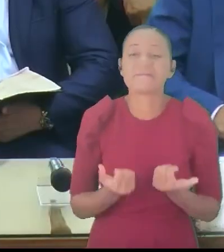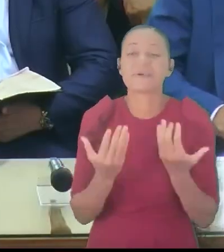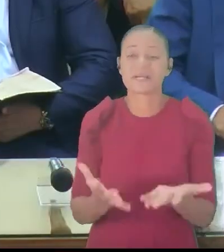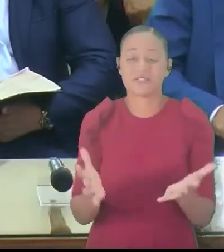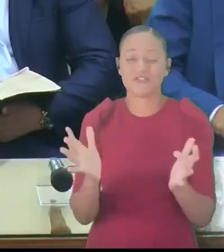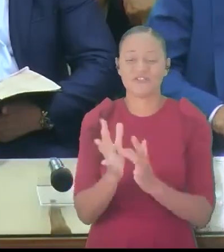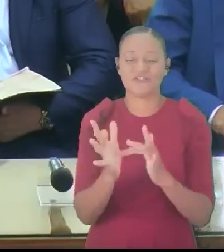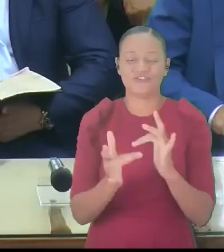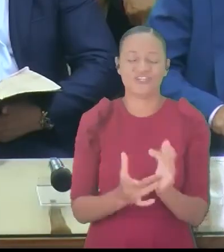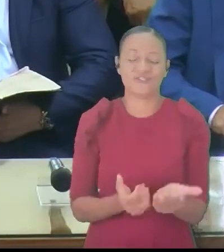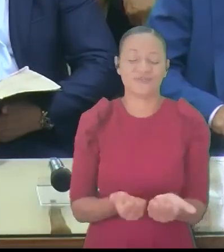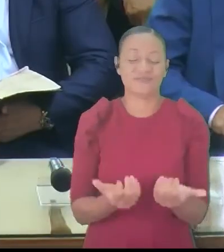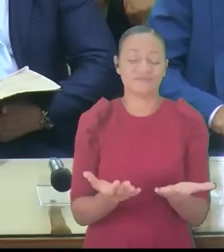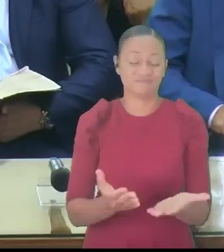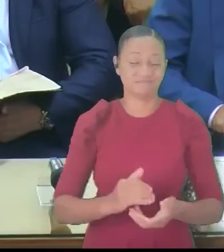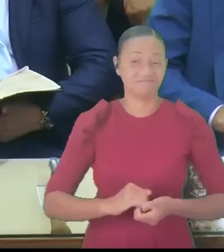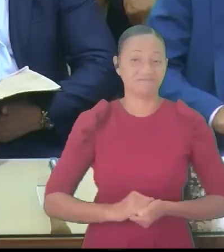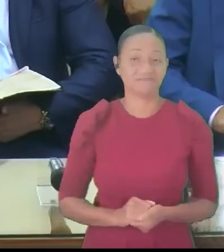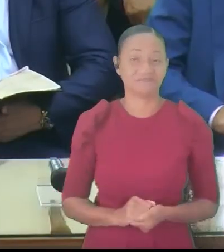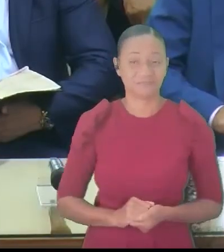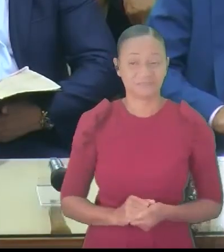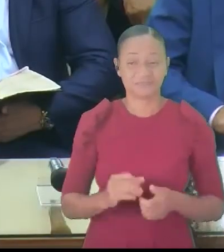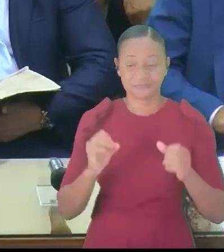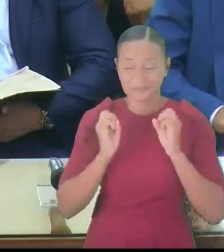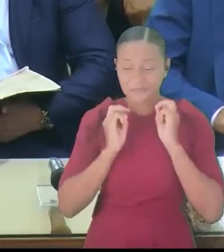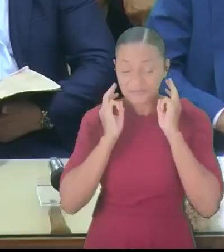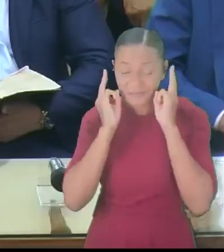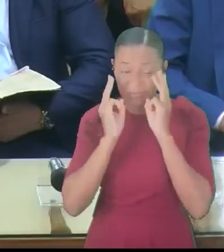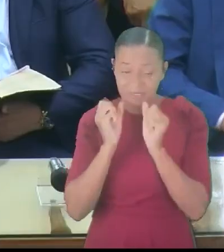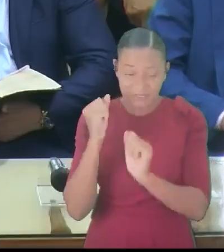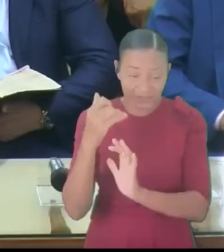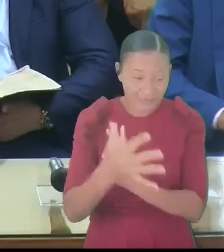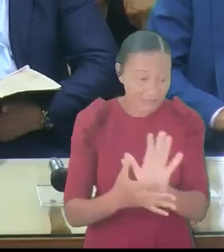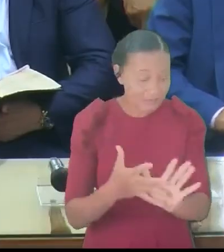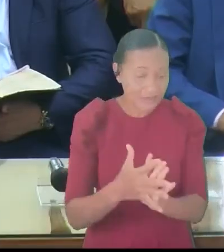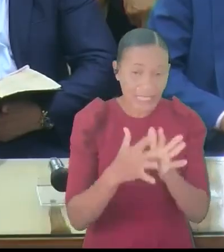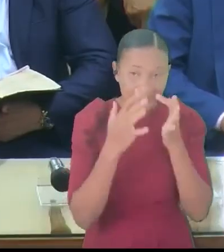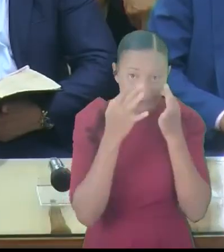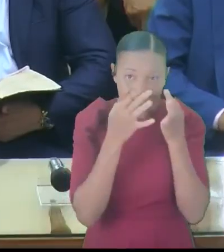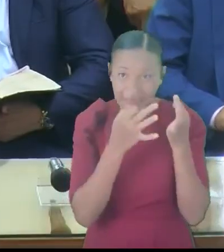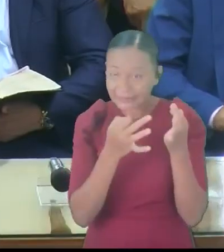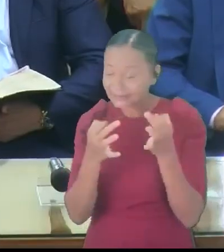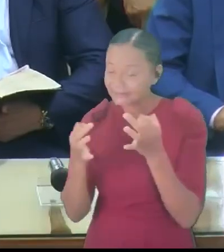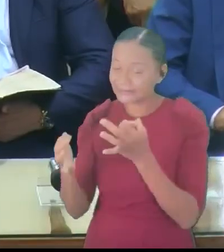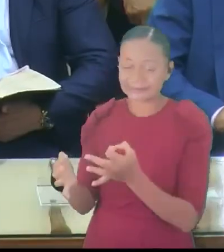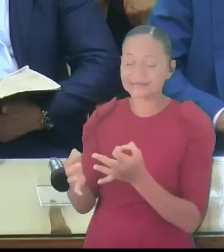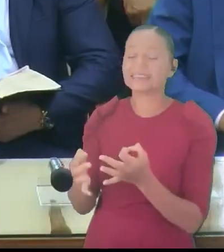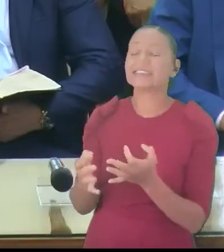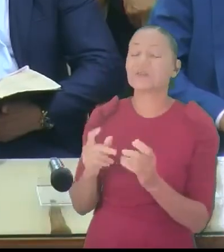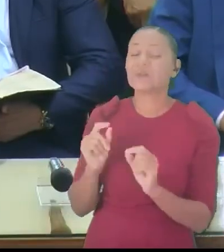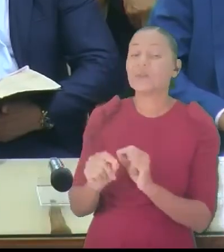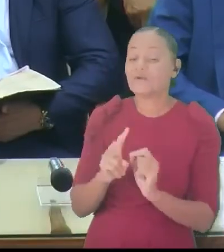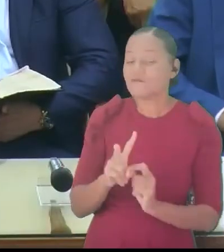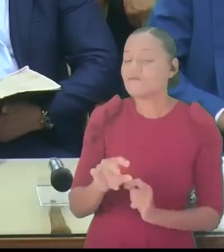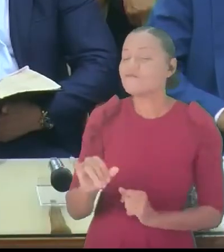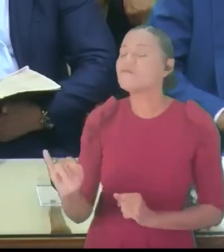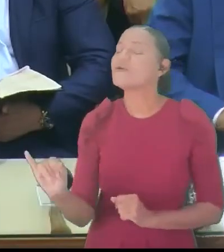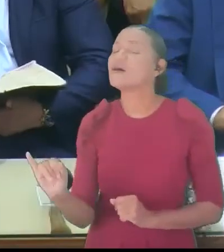viria trazer. E Moisés disse: quem não escutar este profeta, quem não escutar esse profeta,